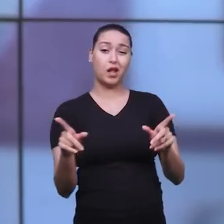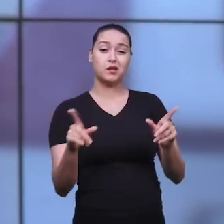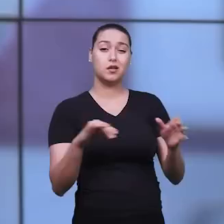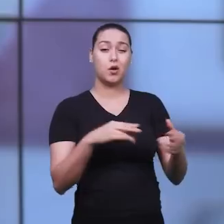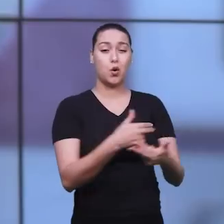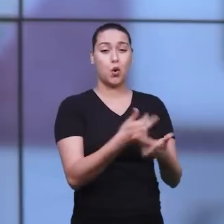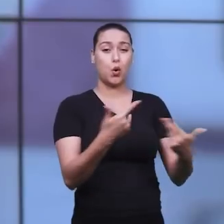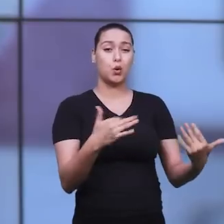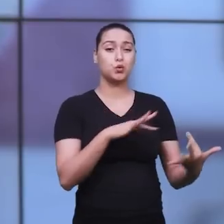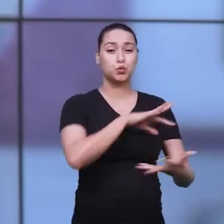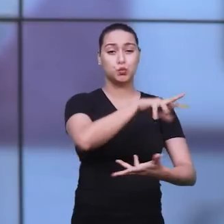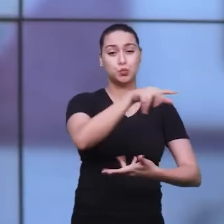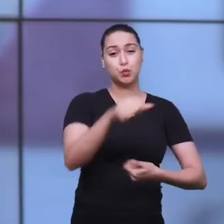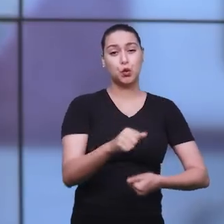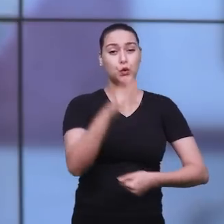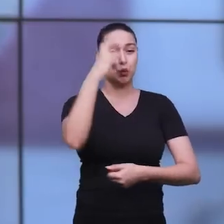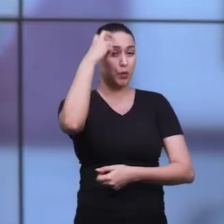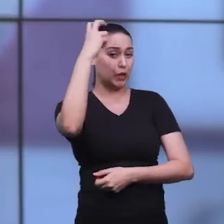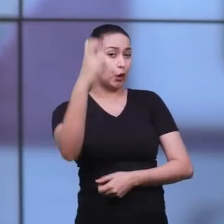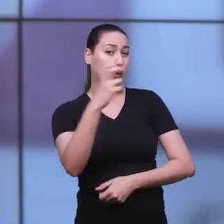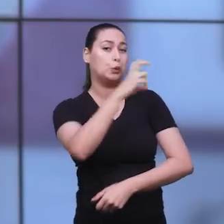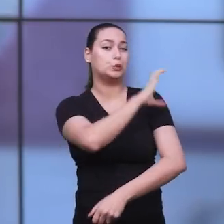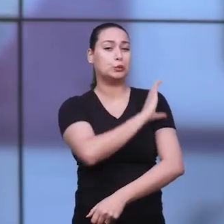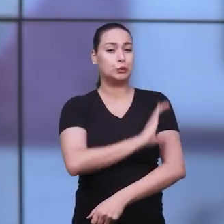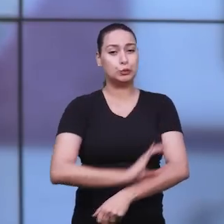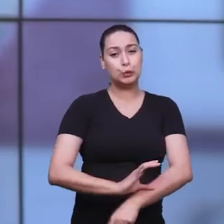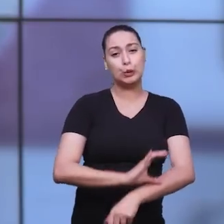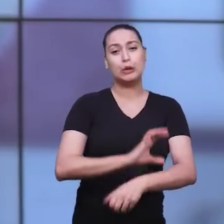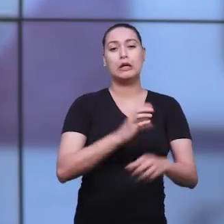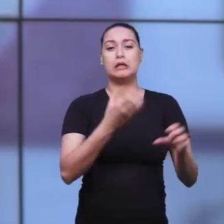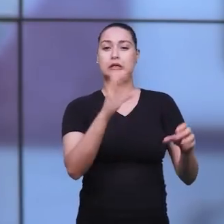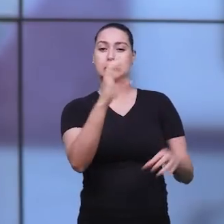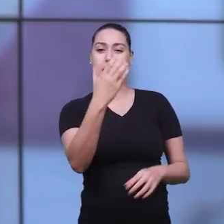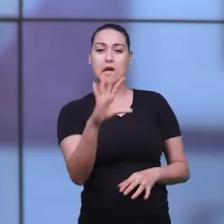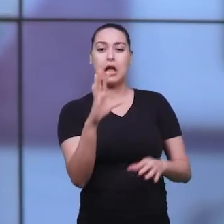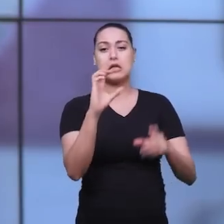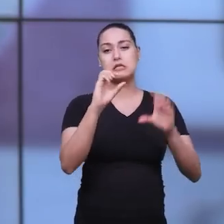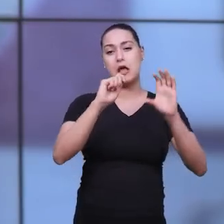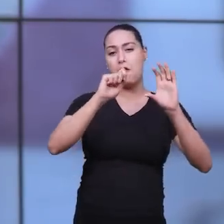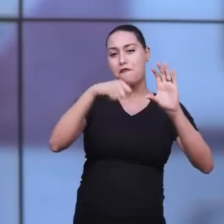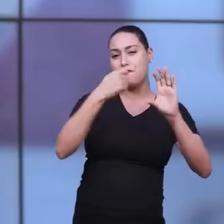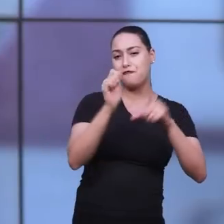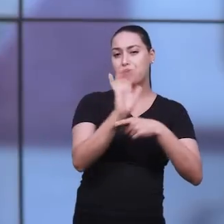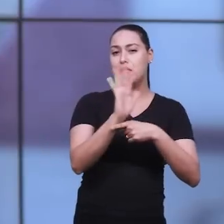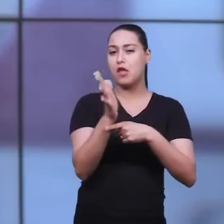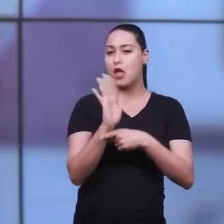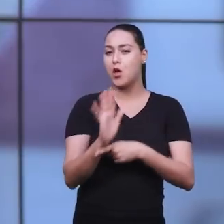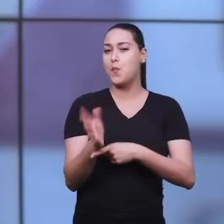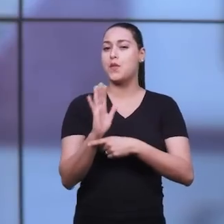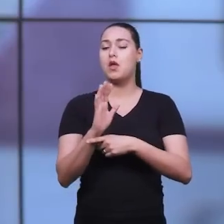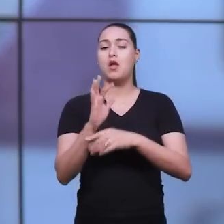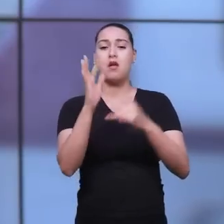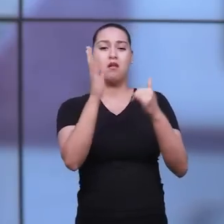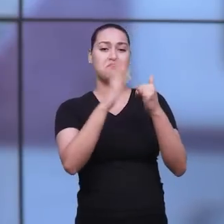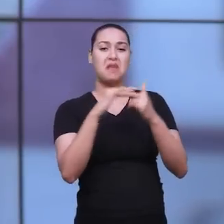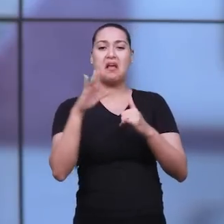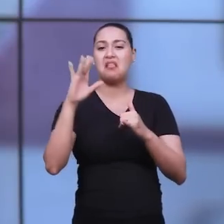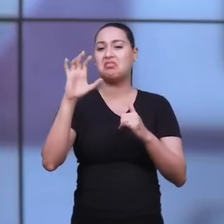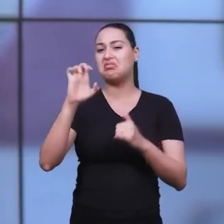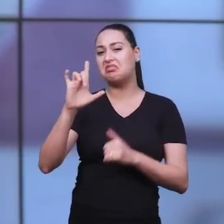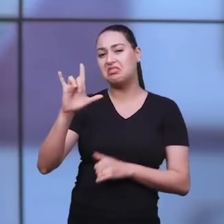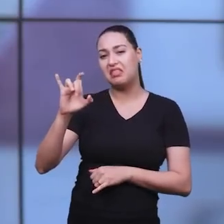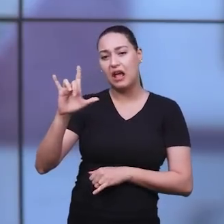diferentes narrativas sendo veiculadas pela cultura, pela mídia, pela ciência, pelos filmes, pelas redes